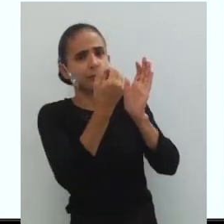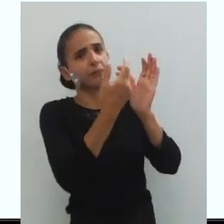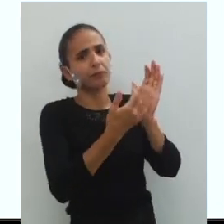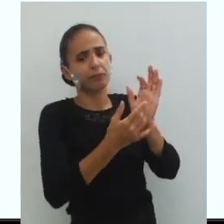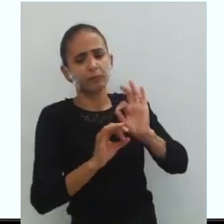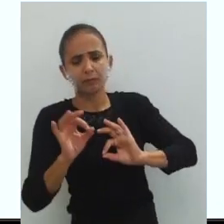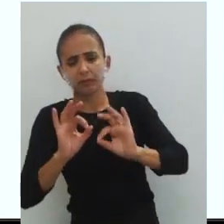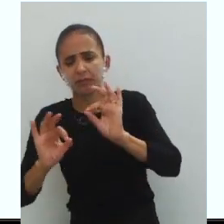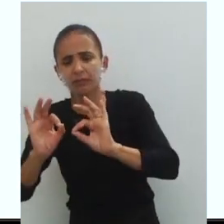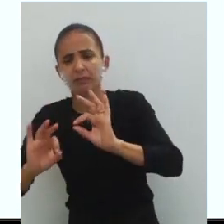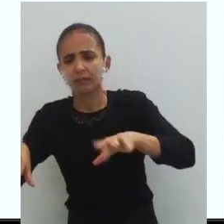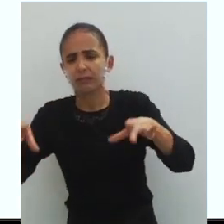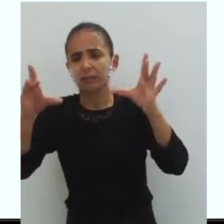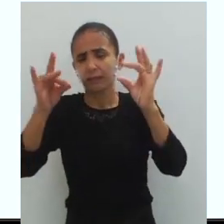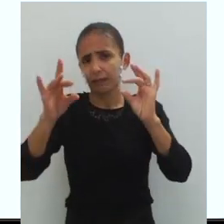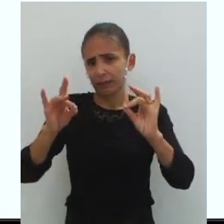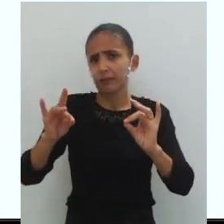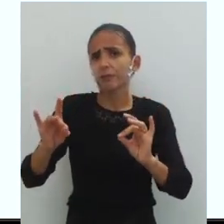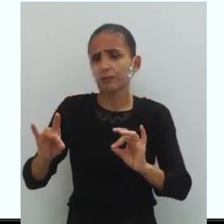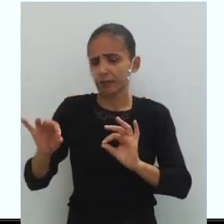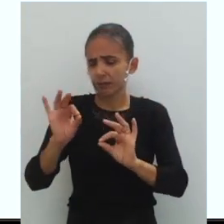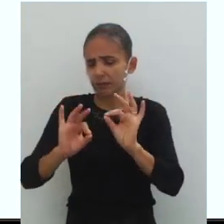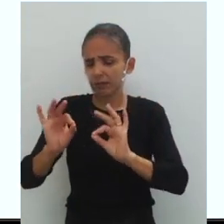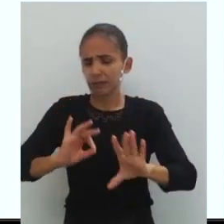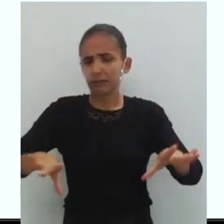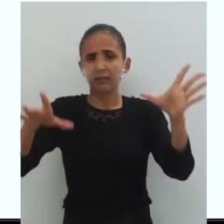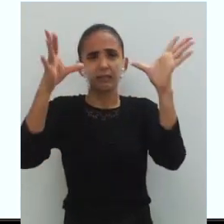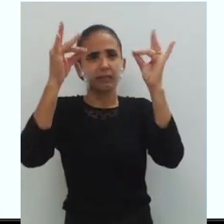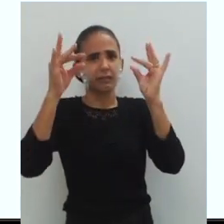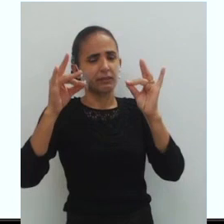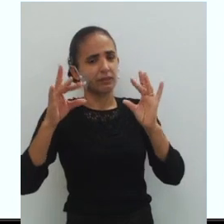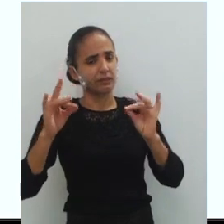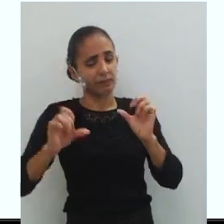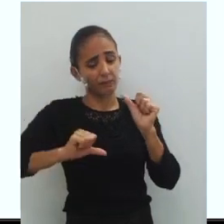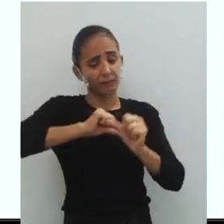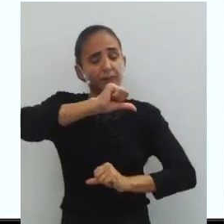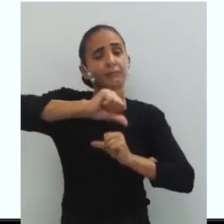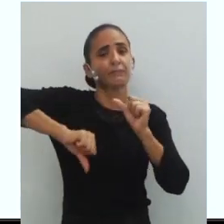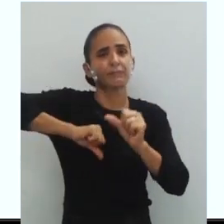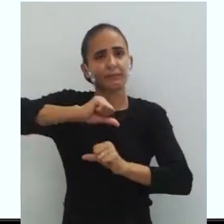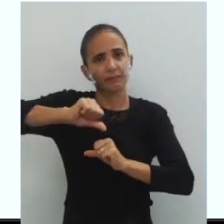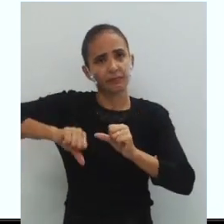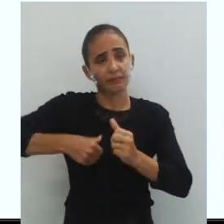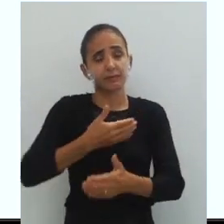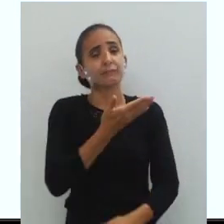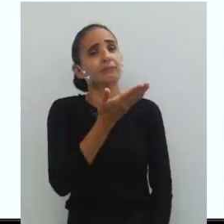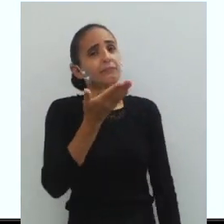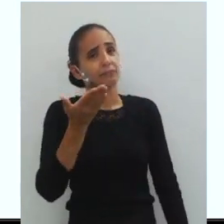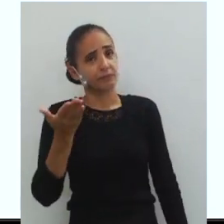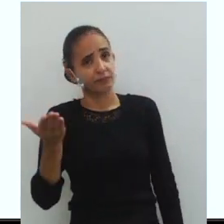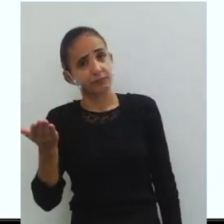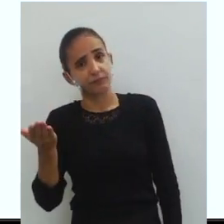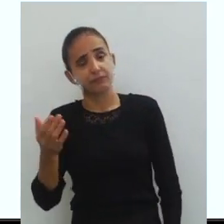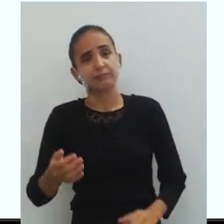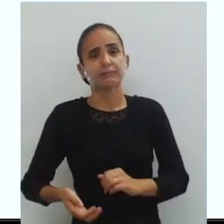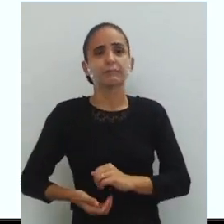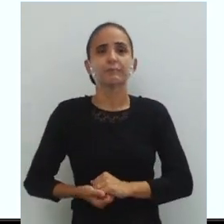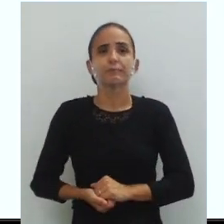lá para a Hemobras para ser transformado justamente nesse fator